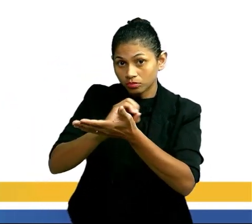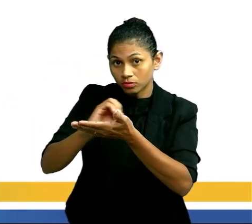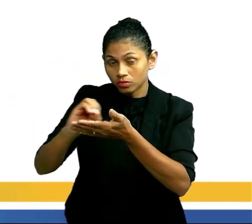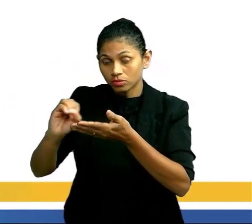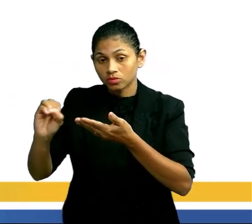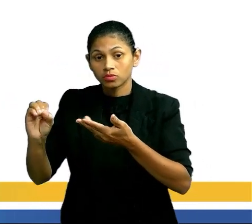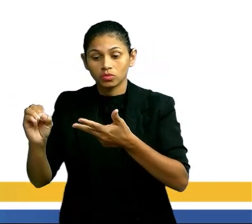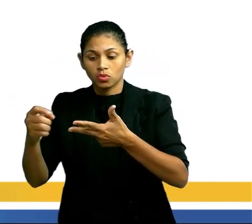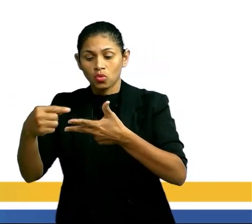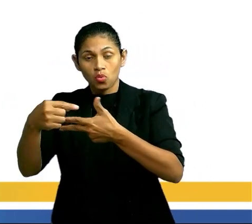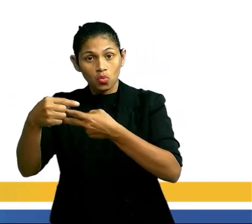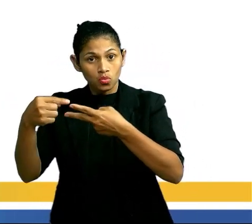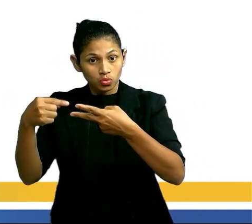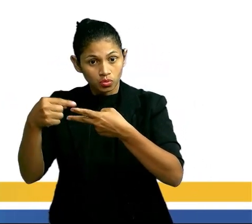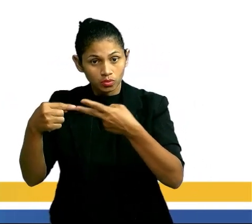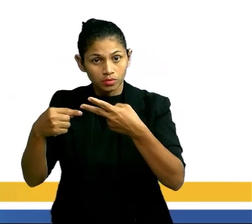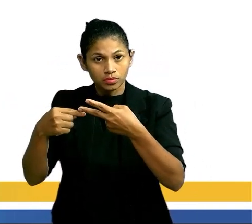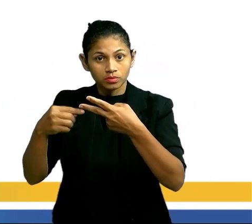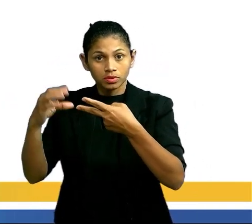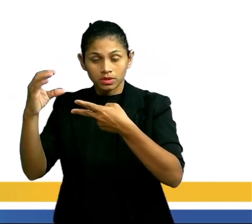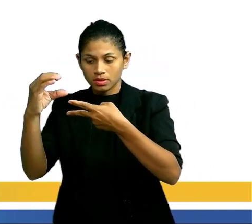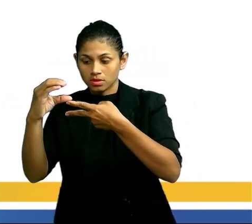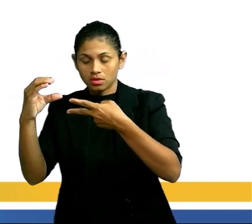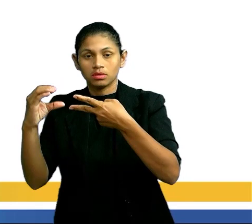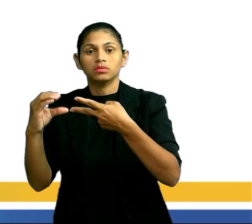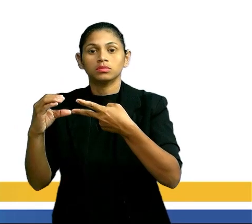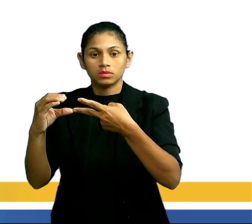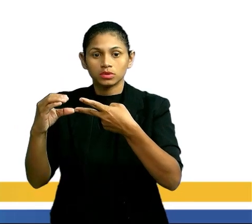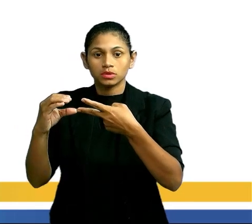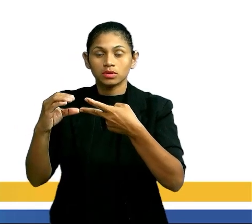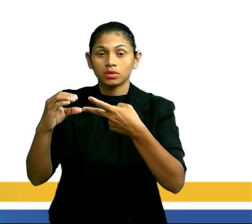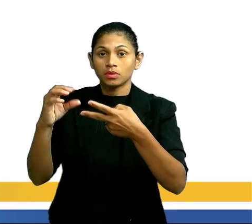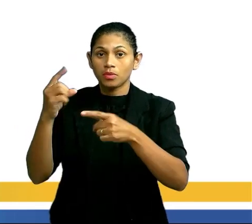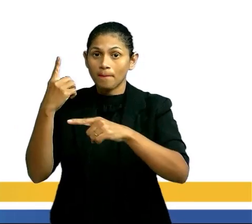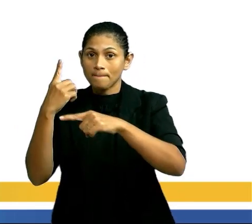a hidroxila, configurando então o nosso principal álcool,